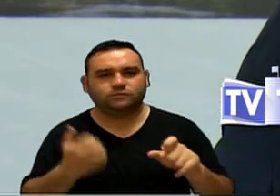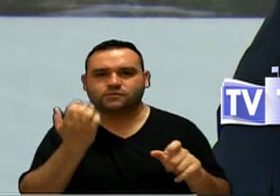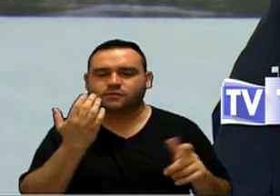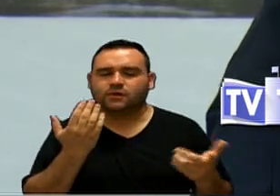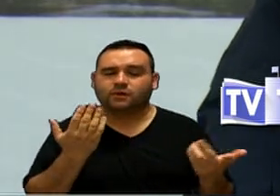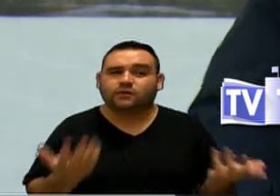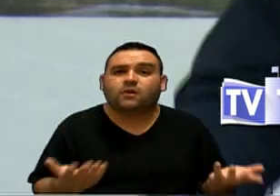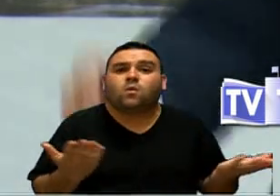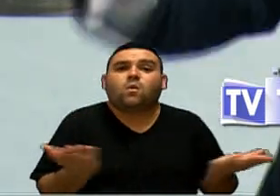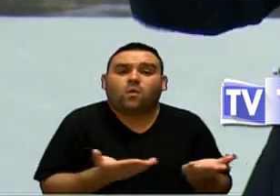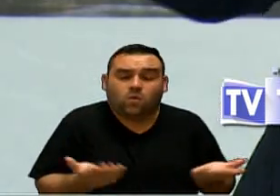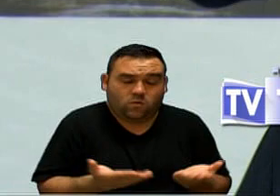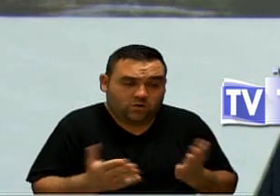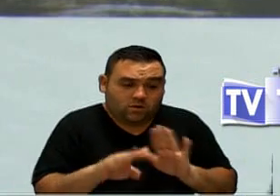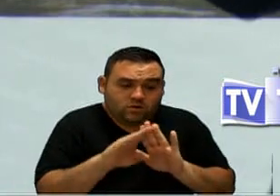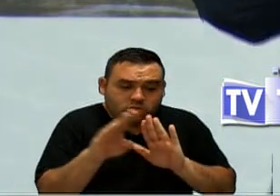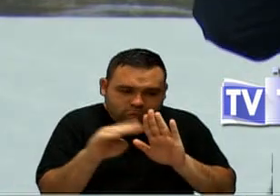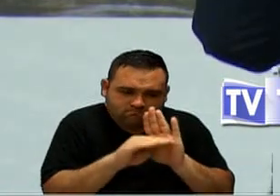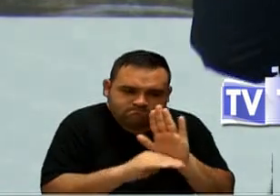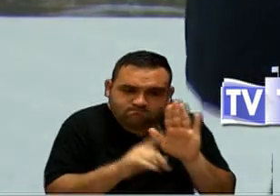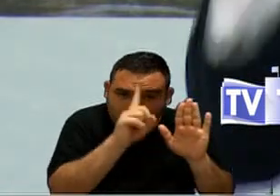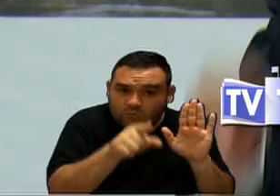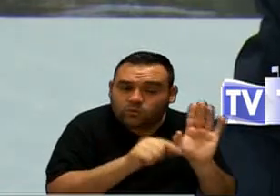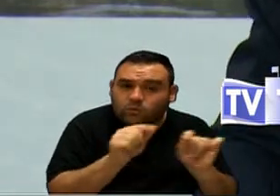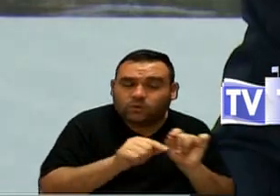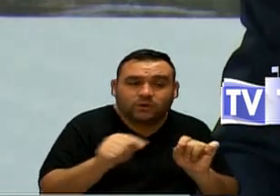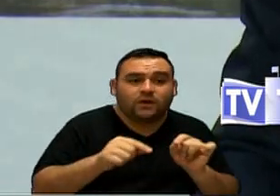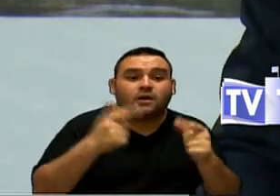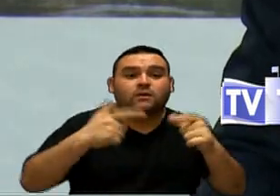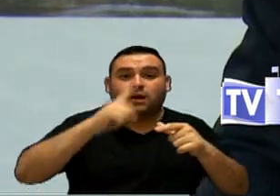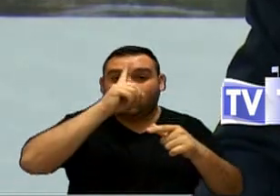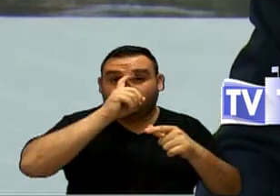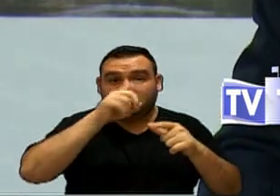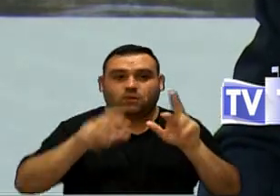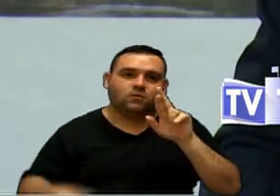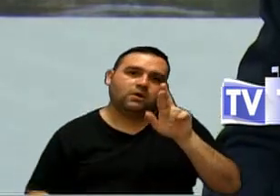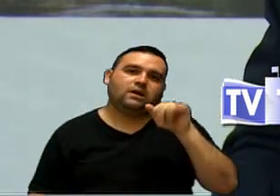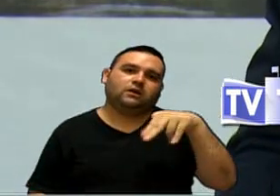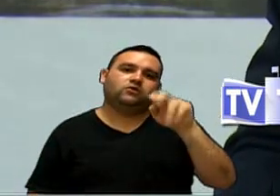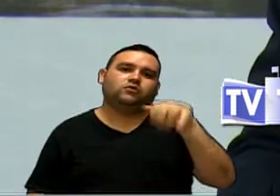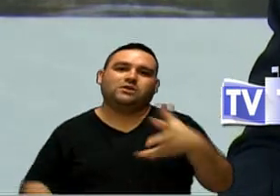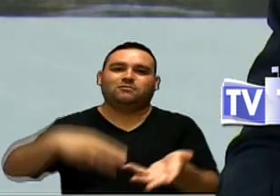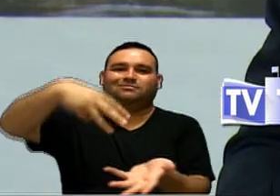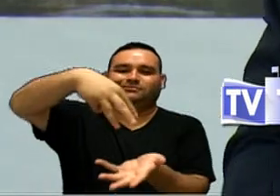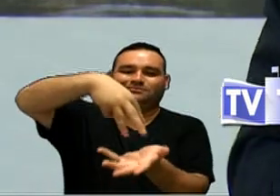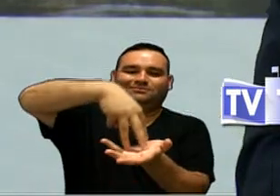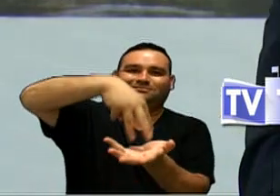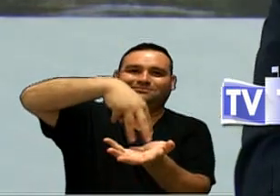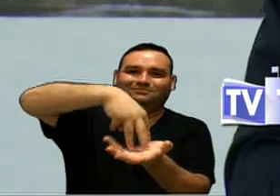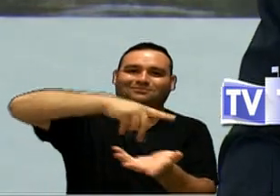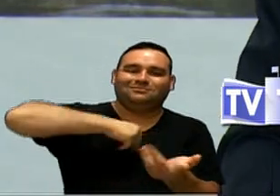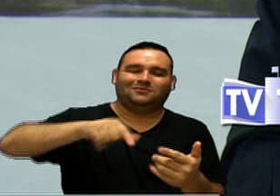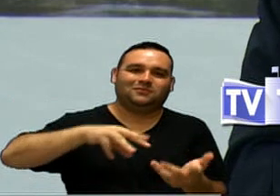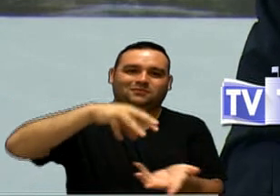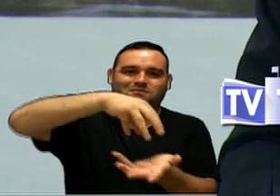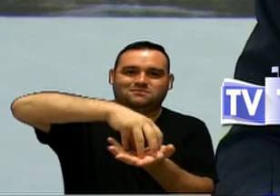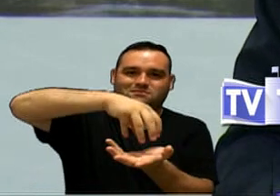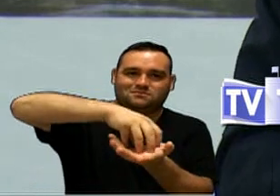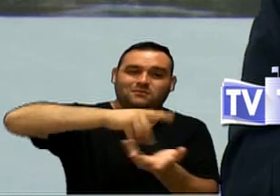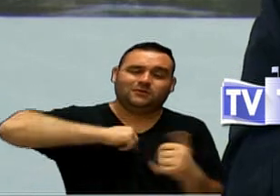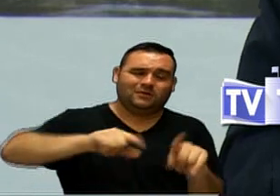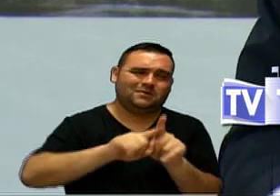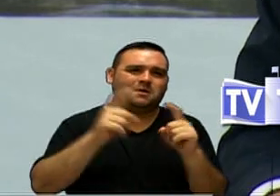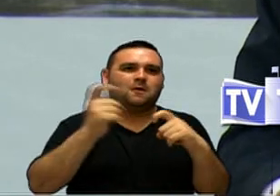o protocolo hoje é que a vítima é atendida no hospital regional, né, pelo médico que se desloca até lá, isso em